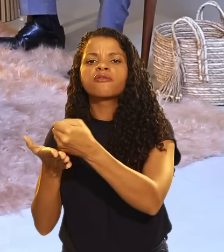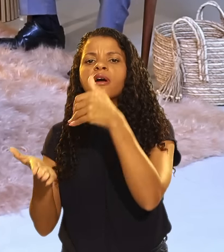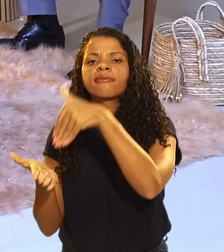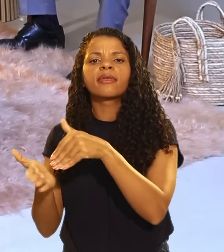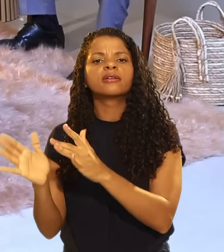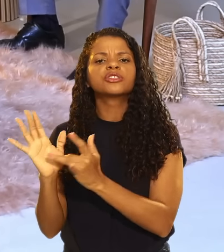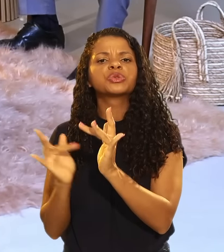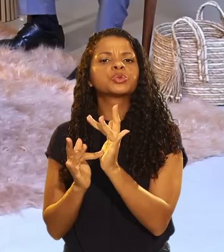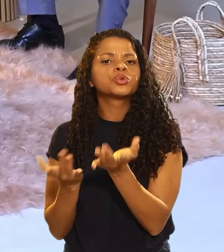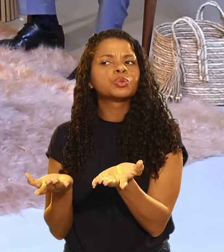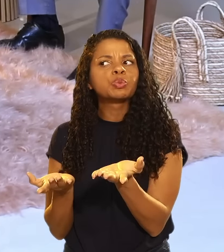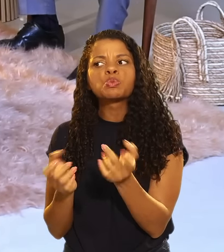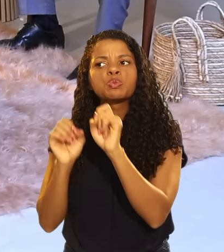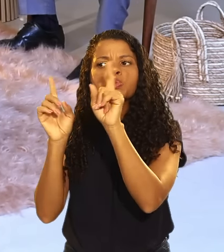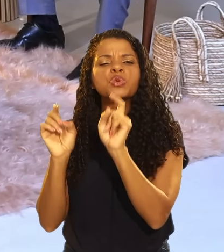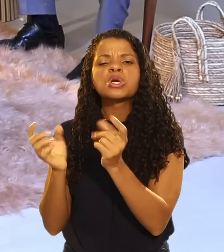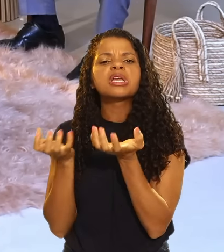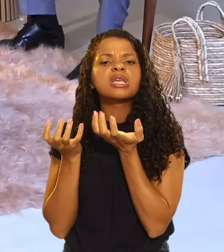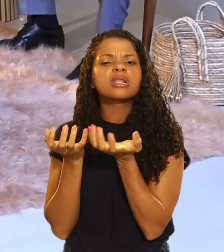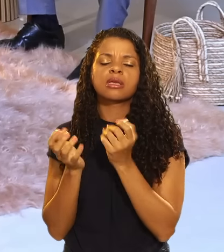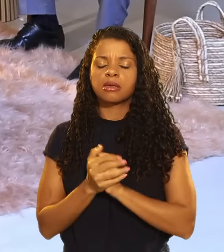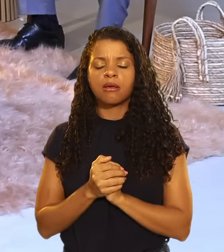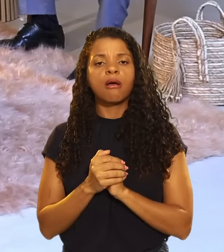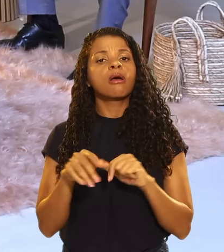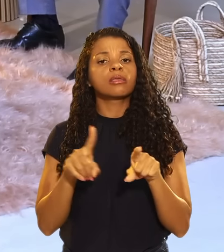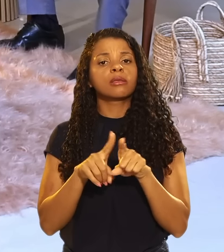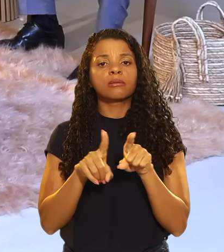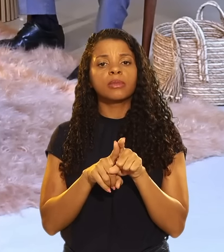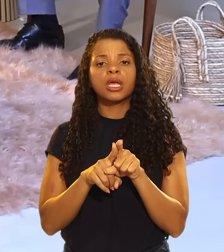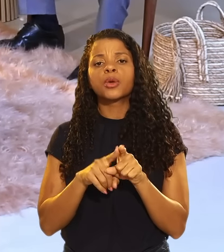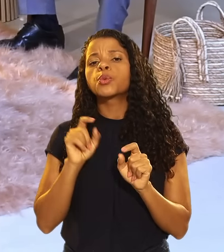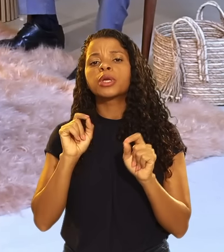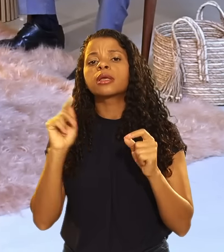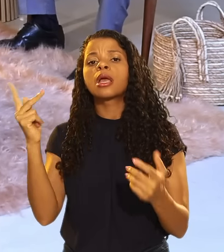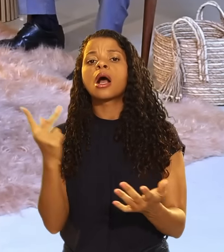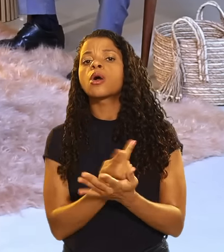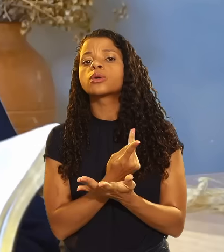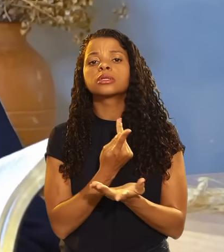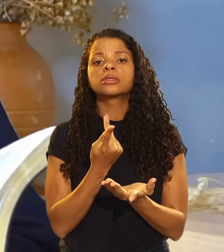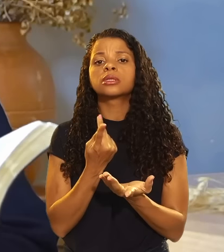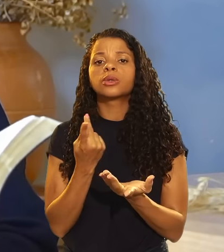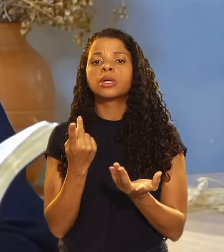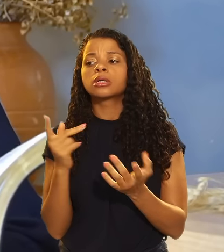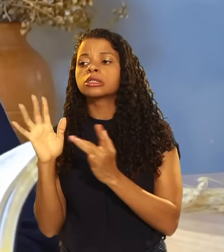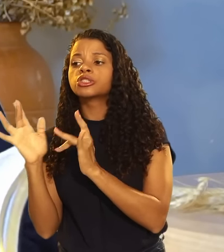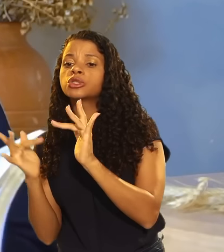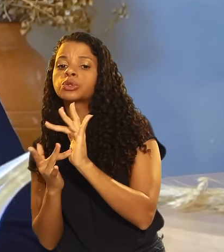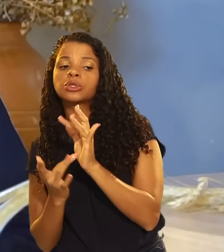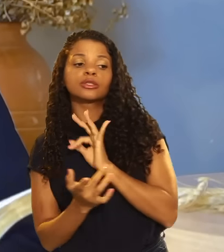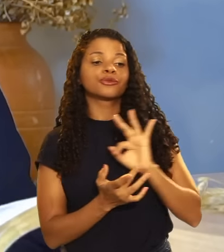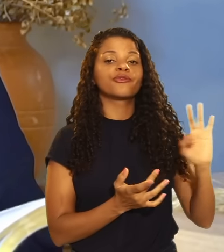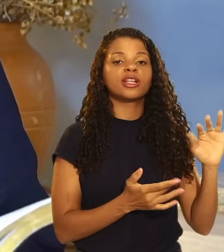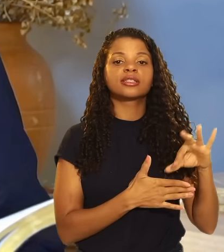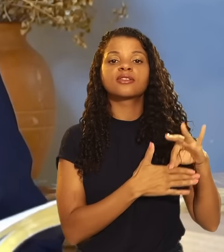mais, né? Como esses textos explicam o que estava acontecendo entre Jesus e os líderes daquela época. Então,